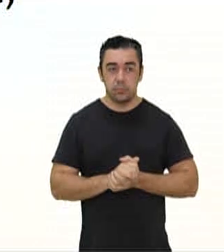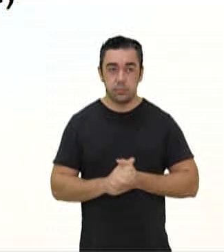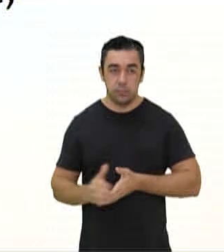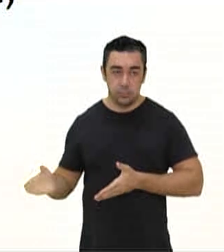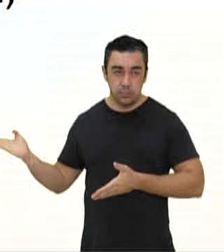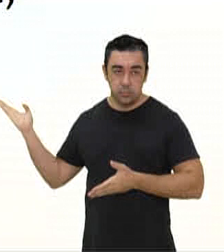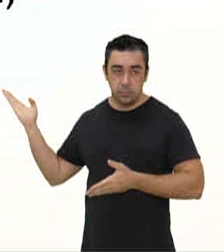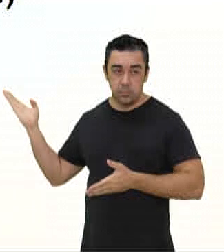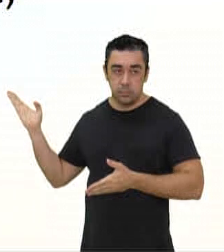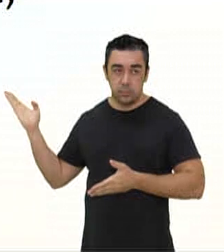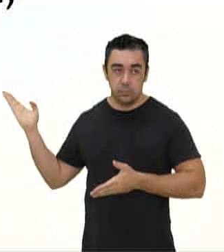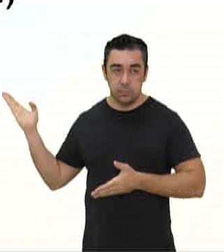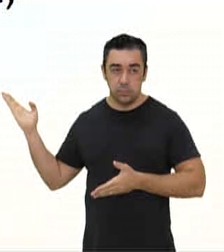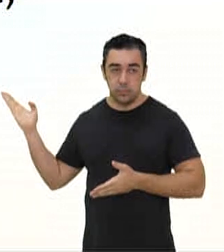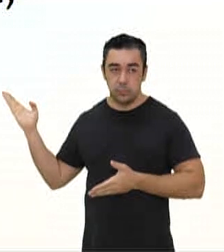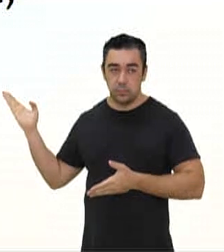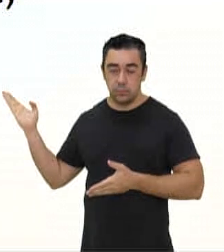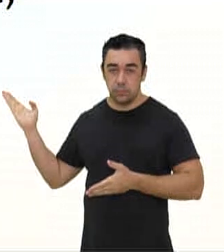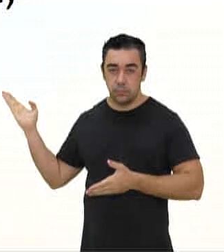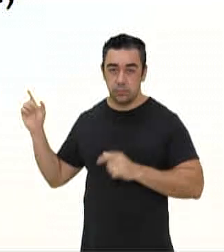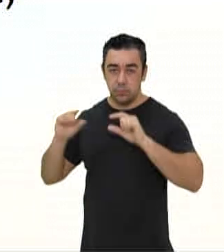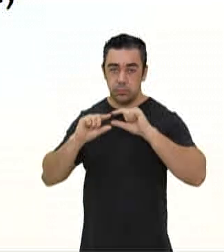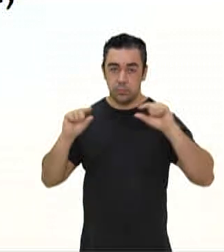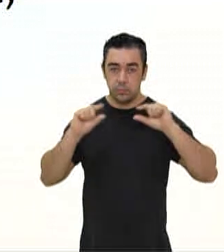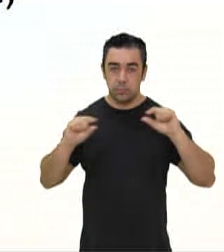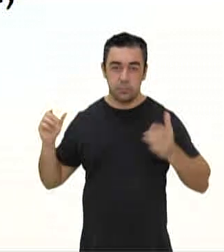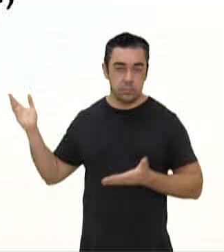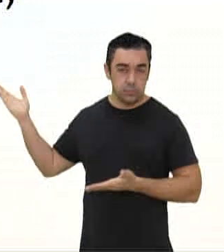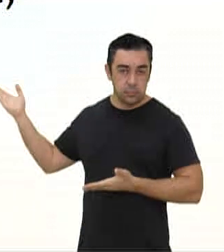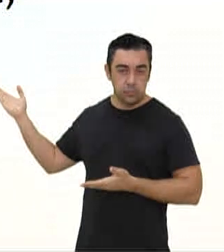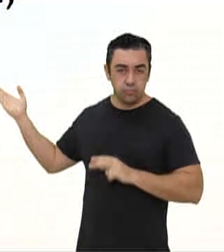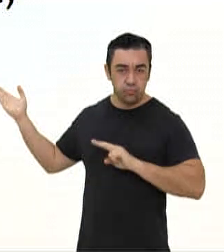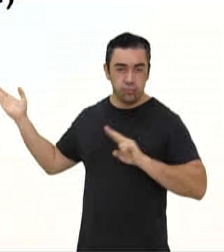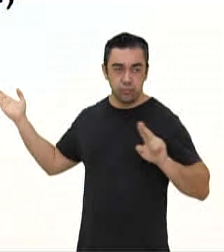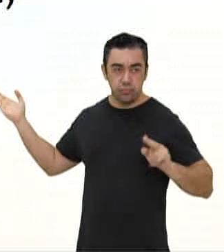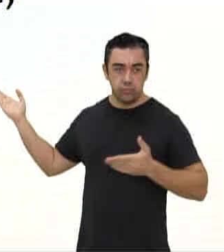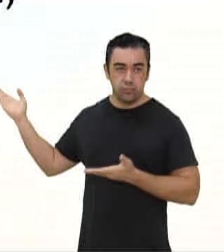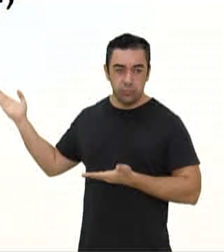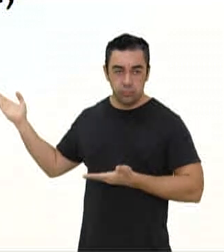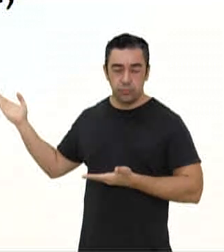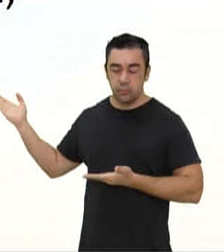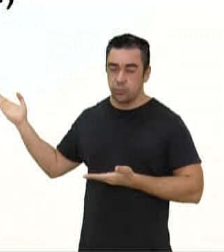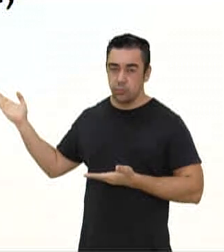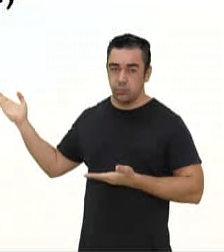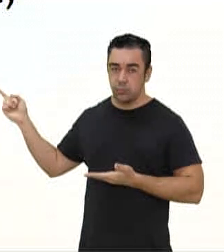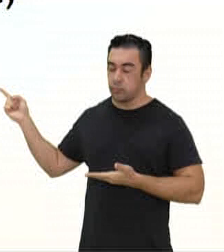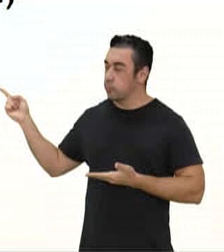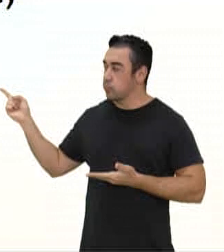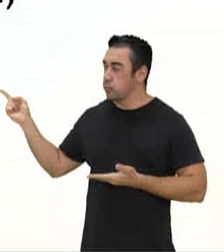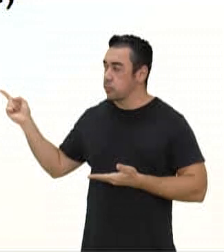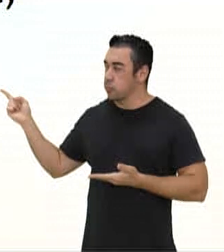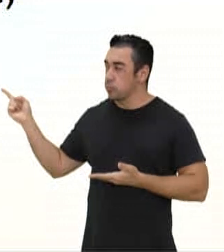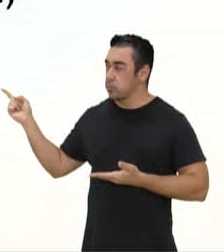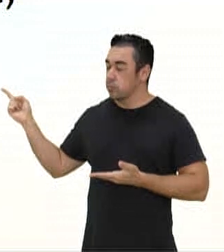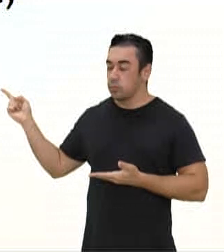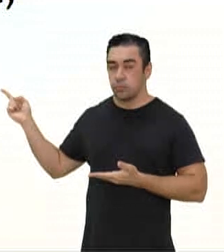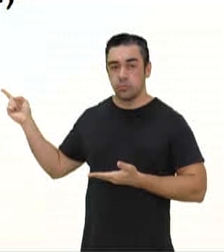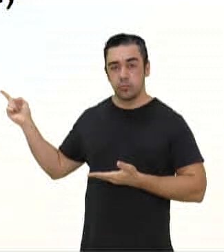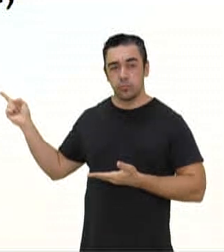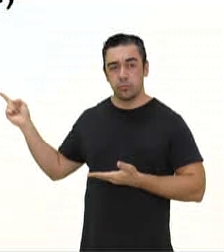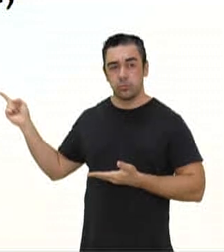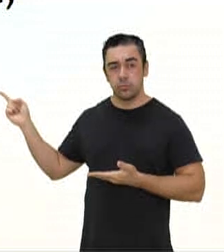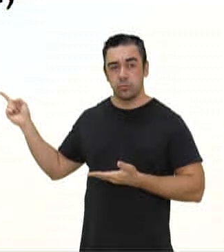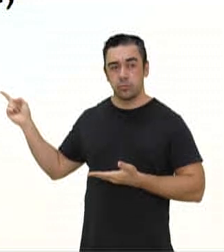metonímia, hipérbole, elipsozeugma, silepse, hipérbole, pleonasmo,